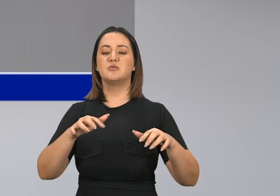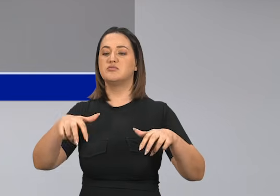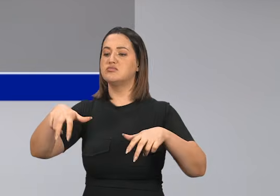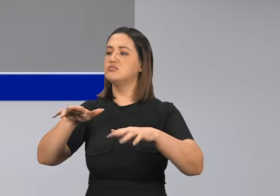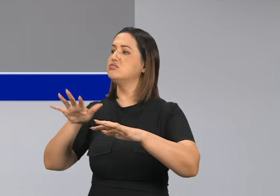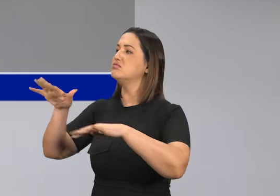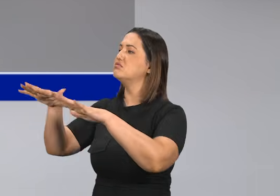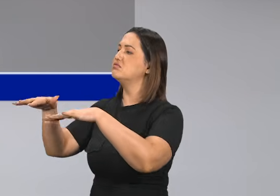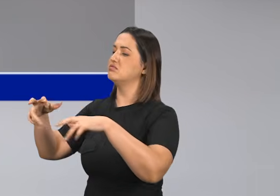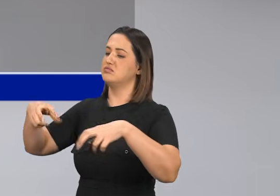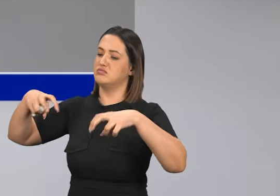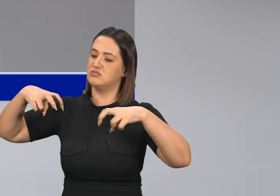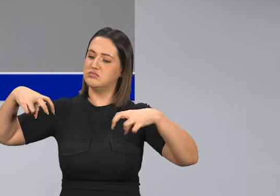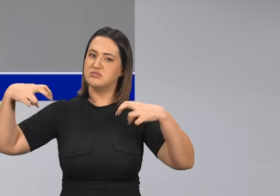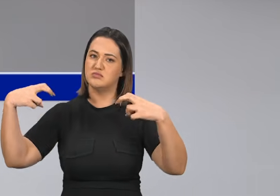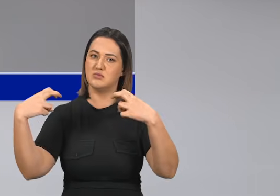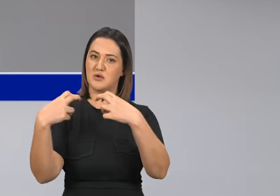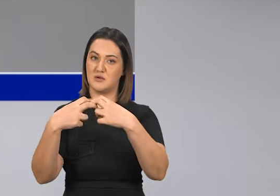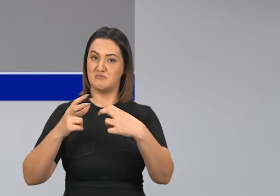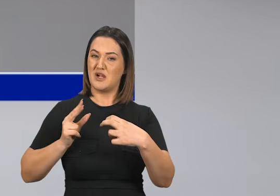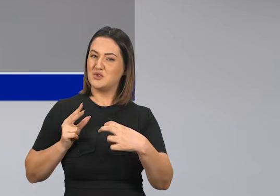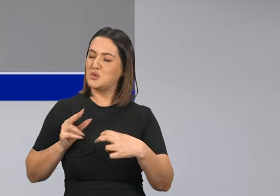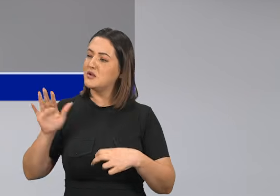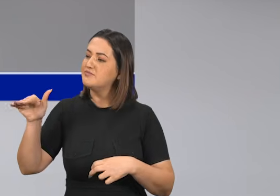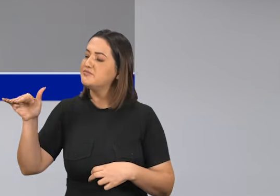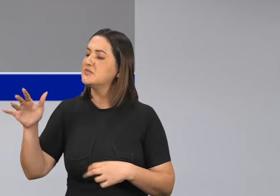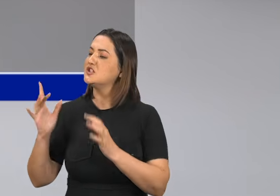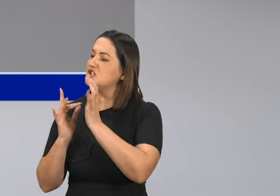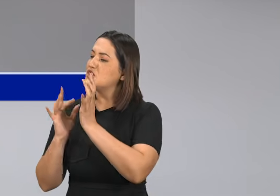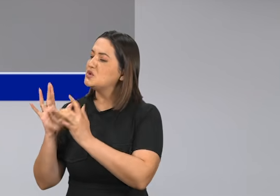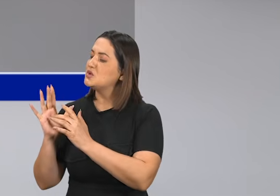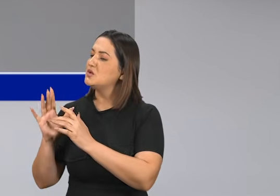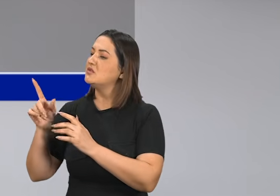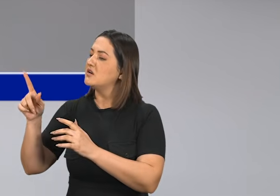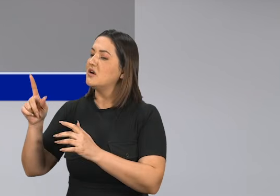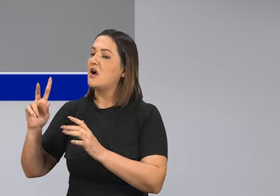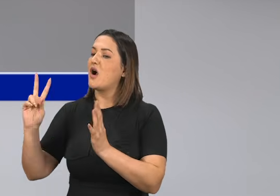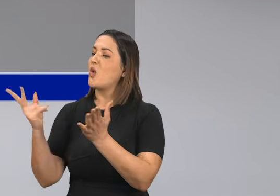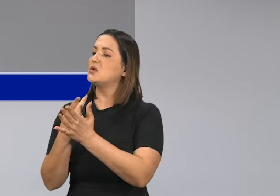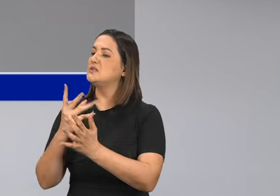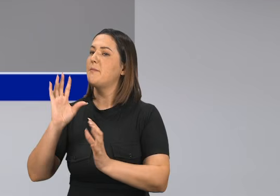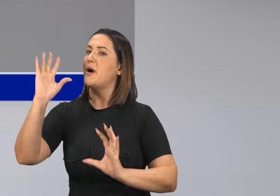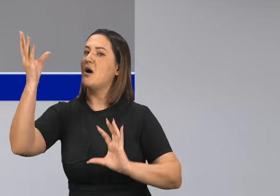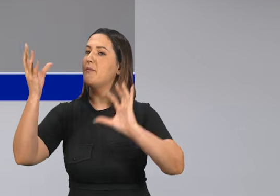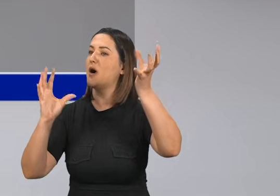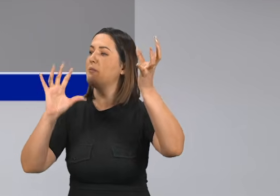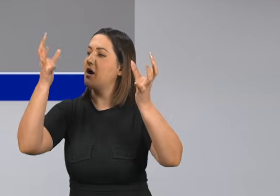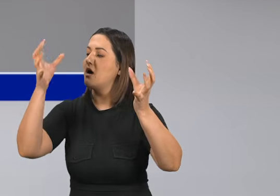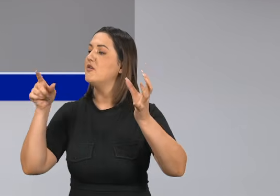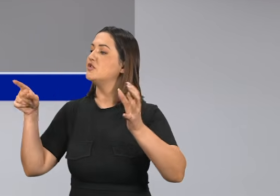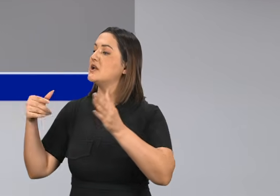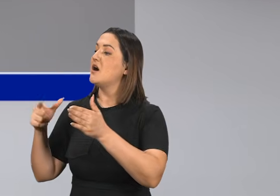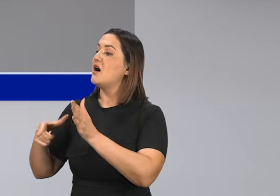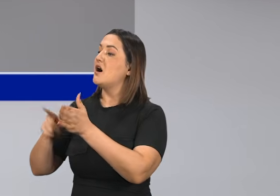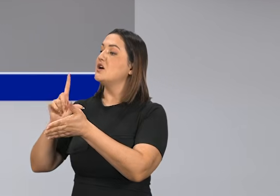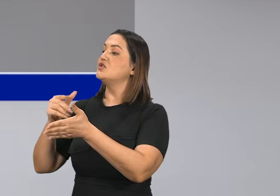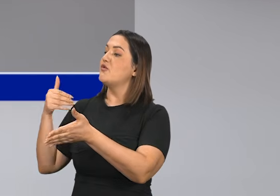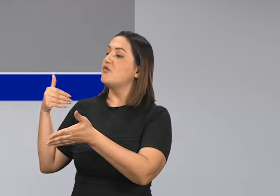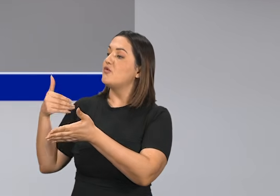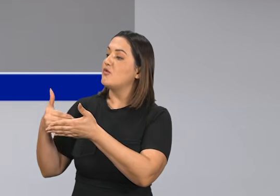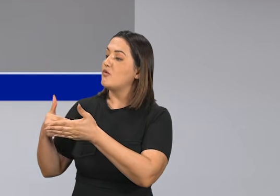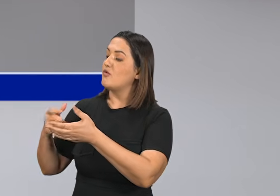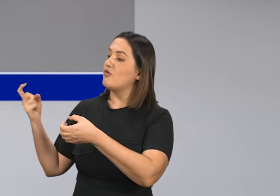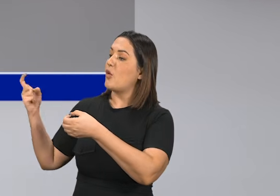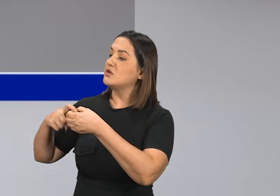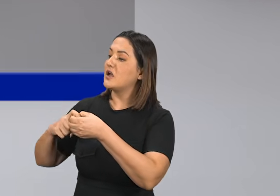os discípulos e em particular lhe pediram: dize-nos quando sucederão essas coisas e que sinal haverá da tua